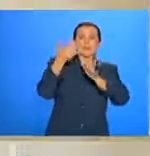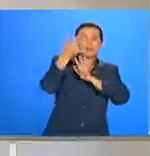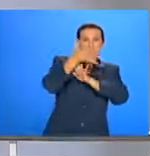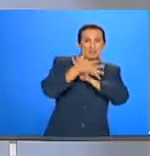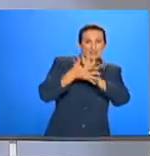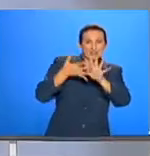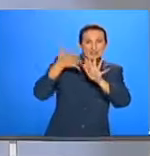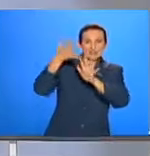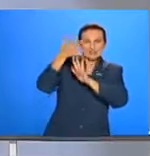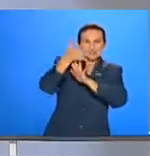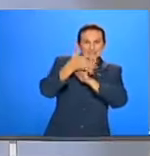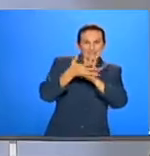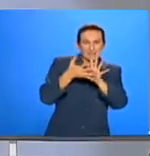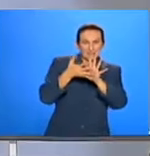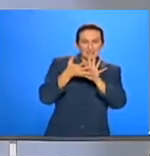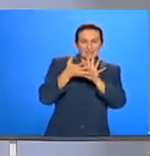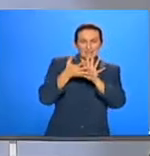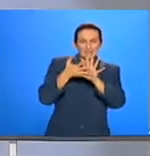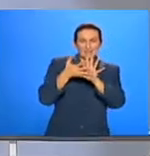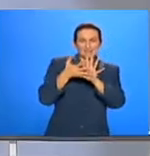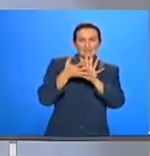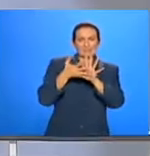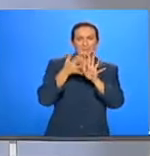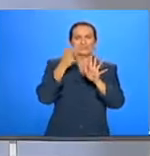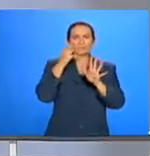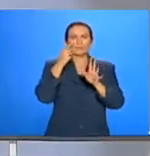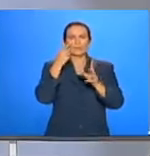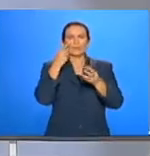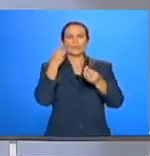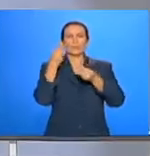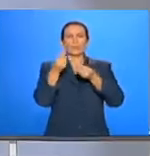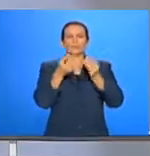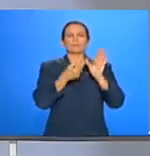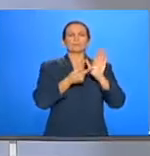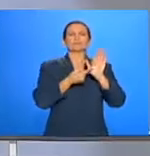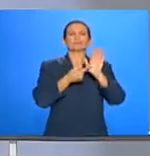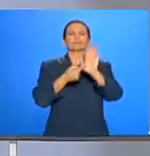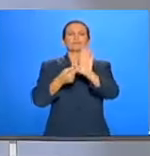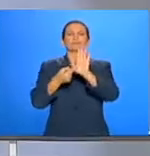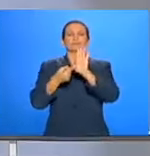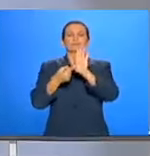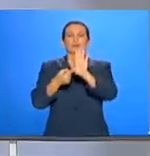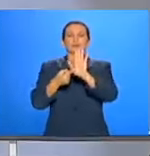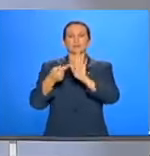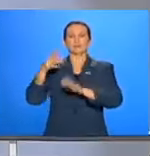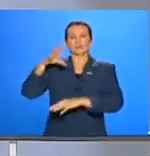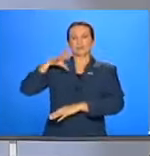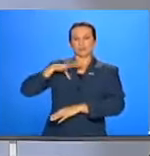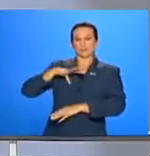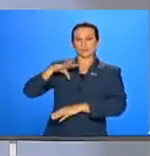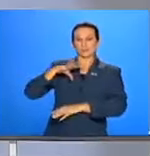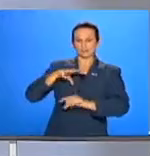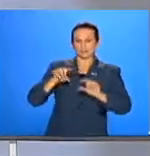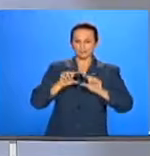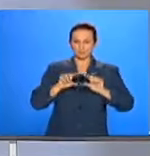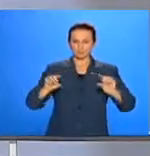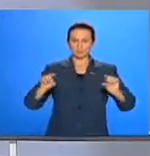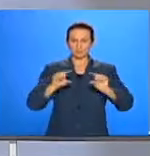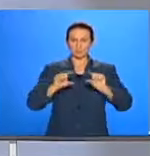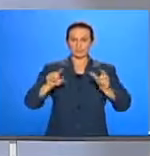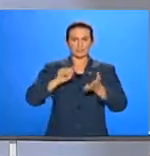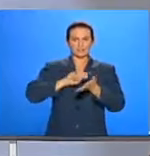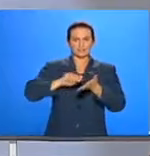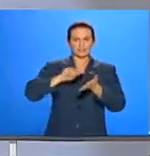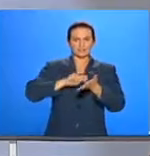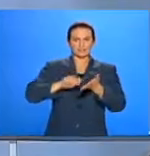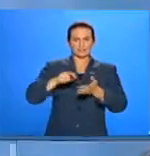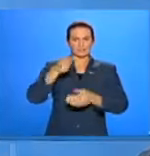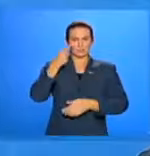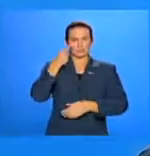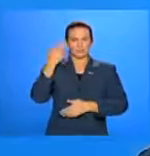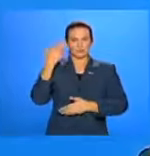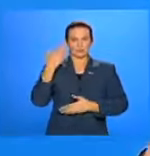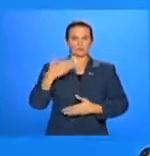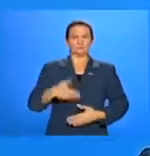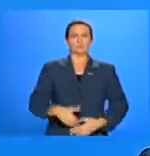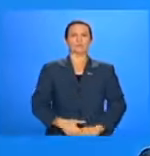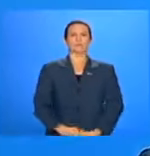para simplificação, serão representados na língua portuguesa em letra maiúscula.